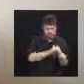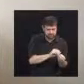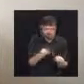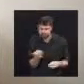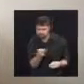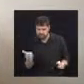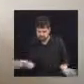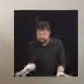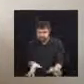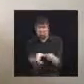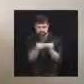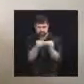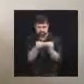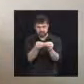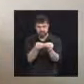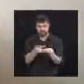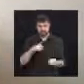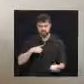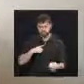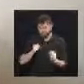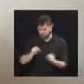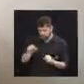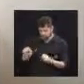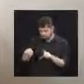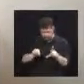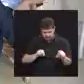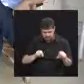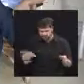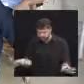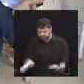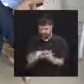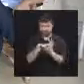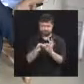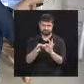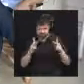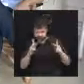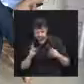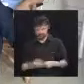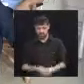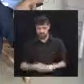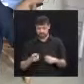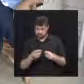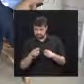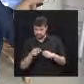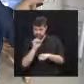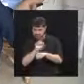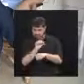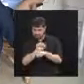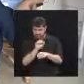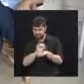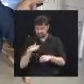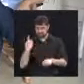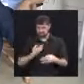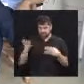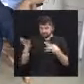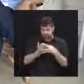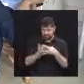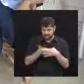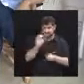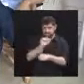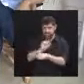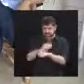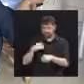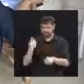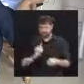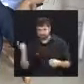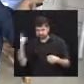ambas. Não há necessidade de você excluir nenhuma delas. Ok. Doutor, nós vamos para um rápido intervalo e você não saia daí,